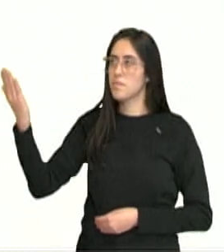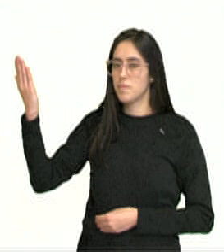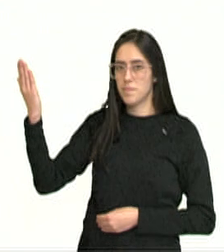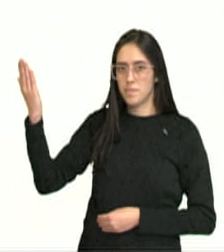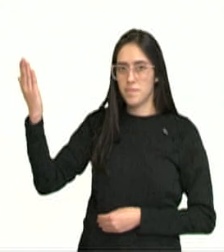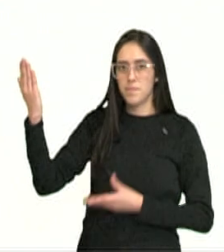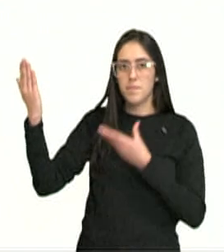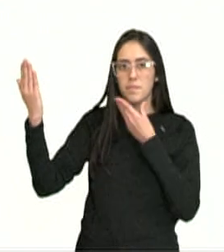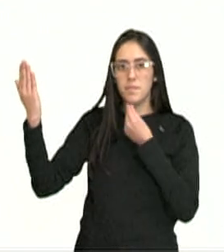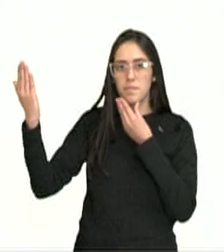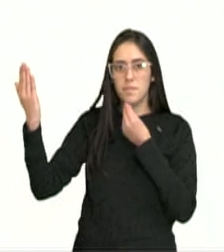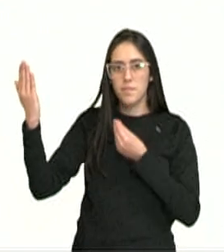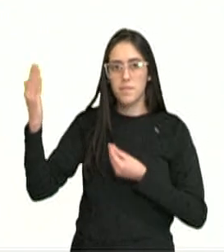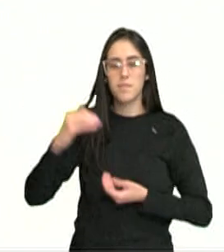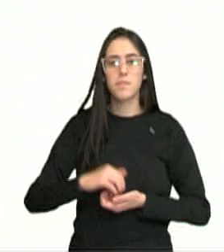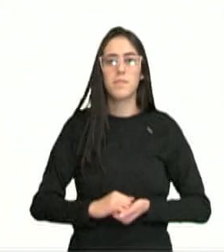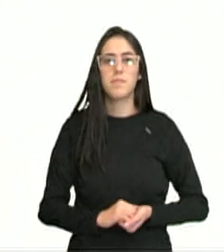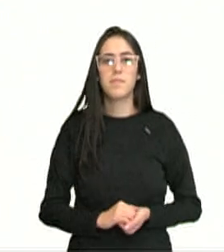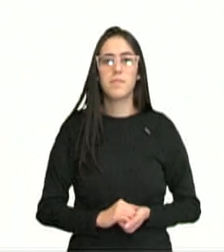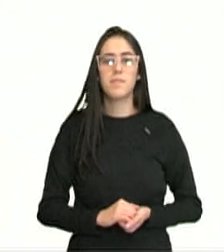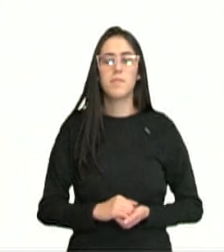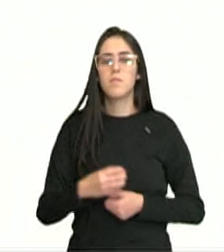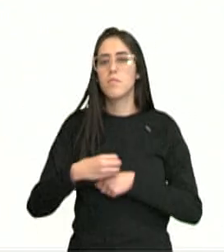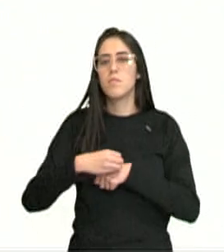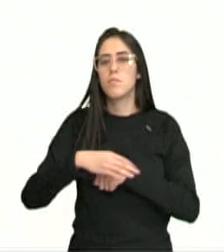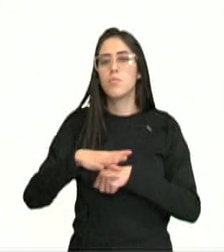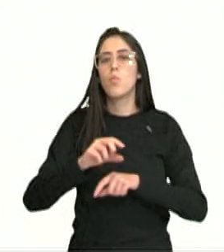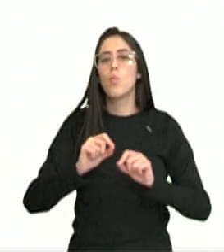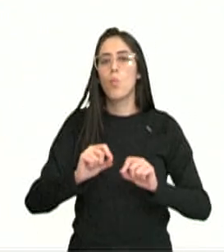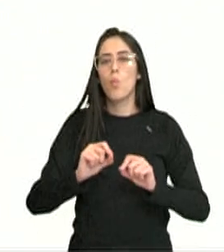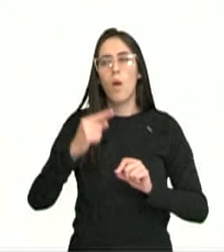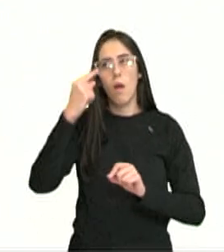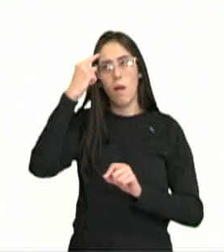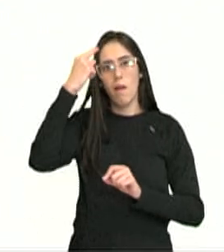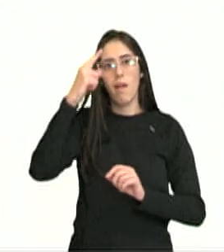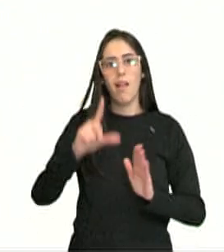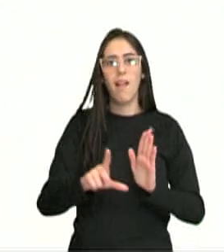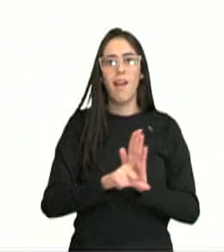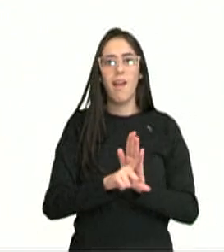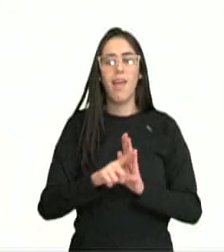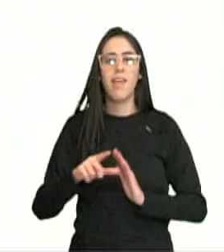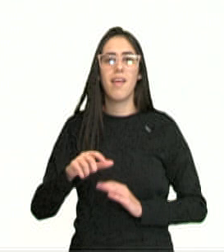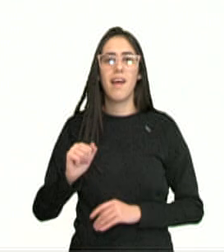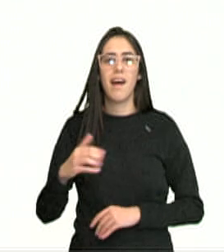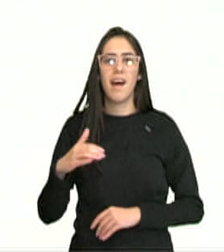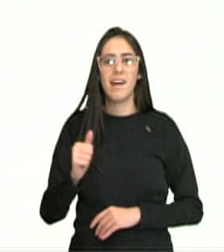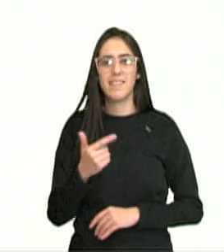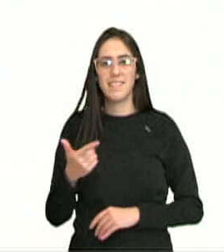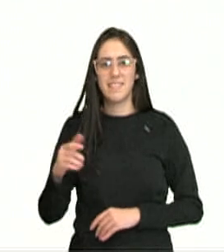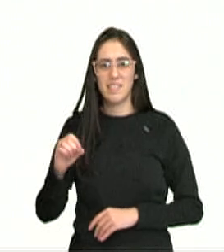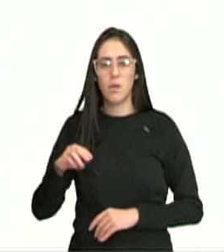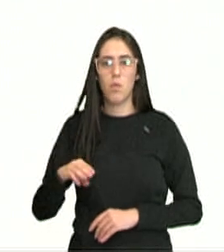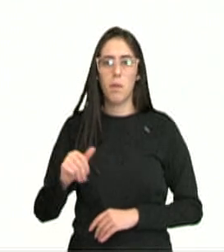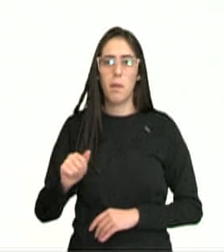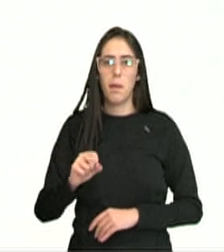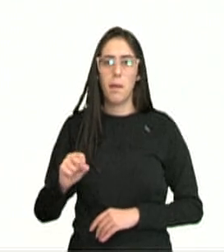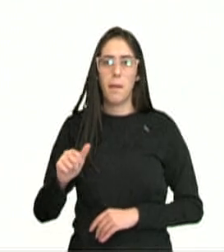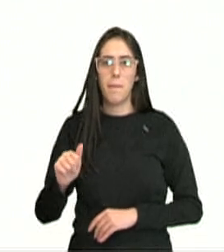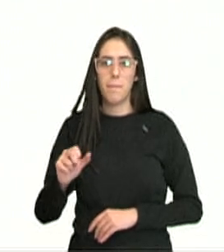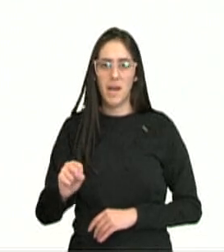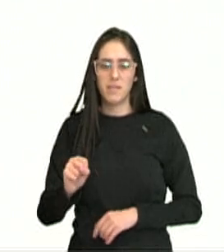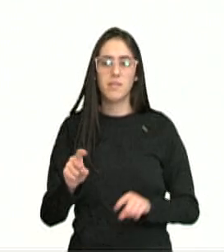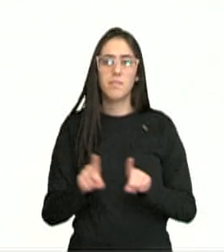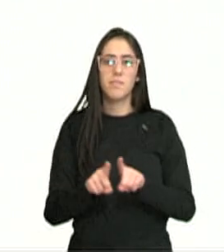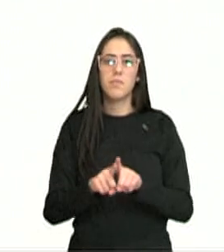o Gutenberg e o Ogden propondo a lei da ação das massas e falando sobre a quantidade aí em relação